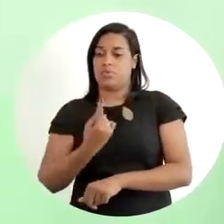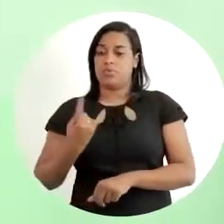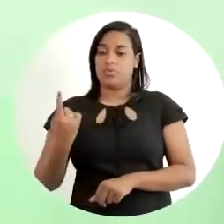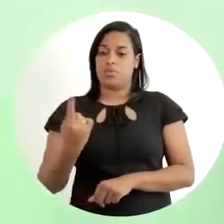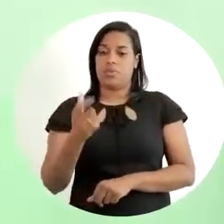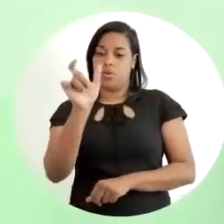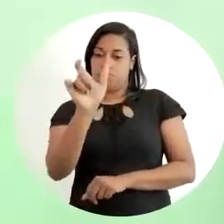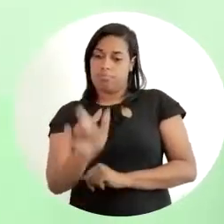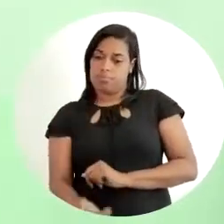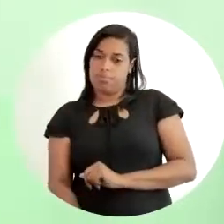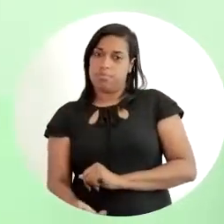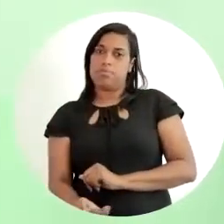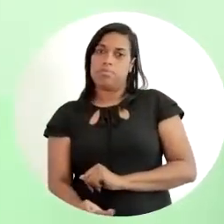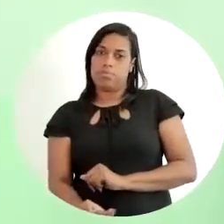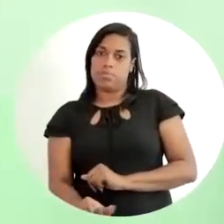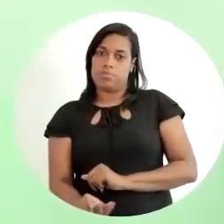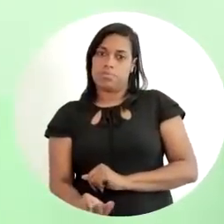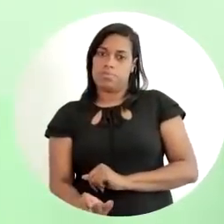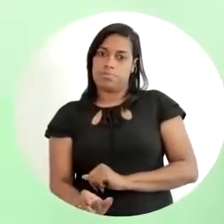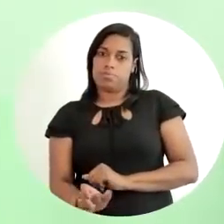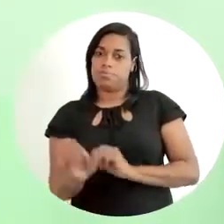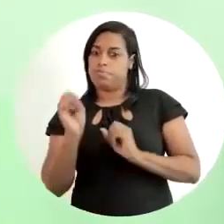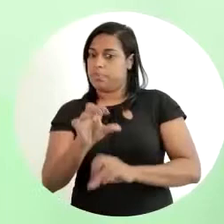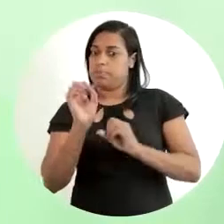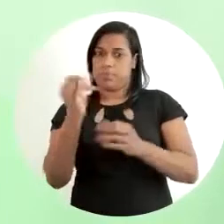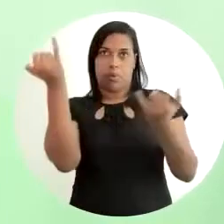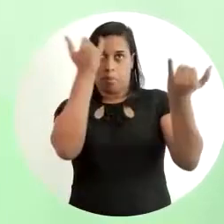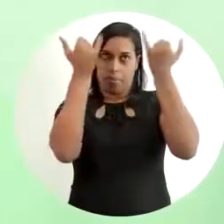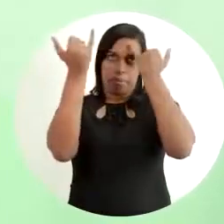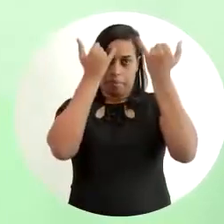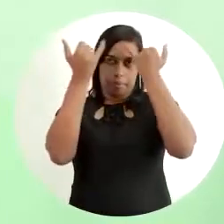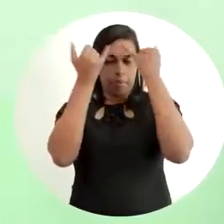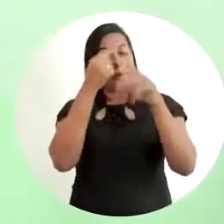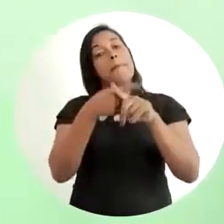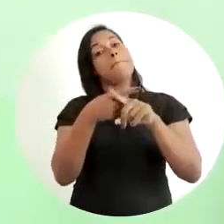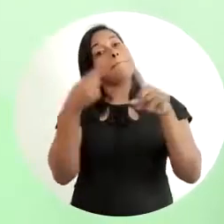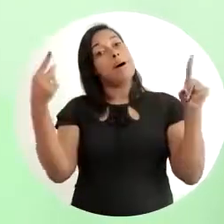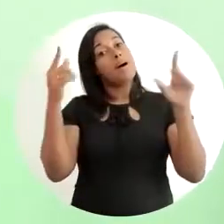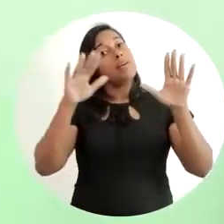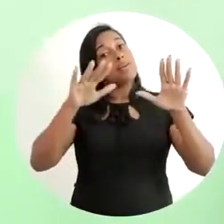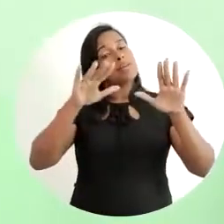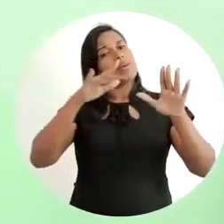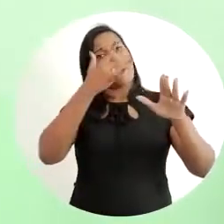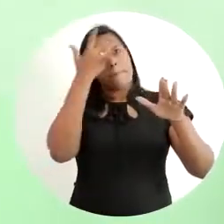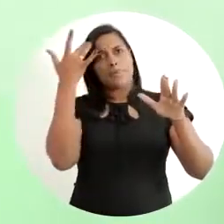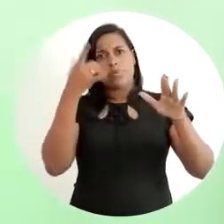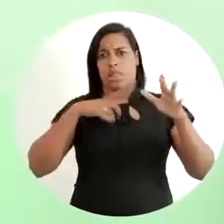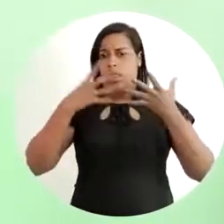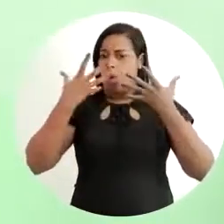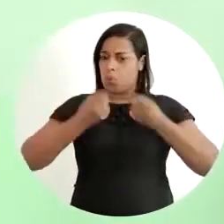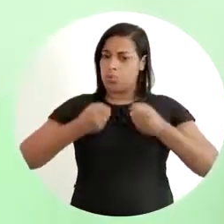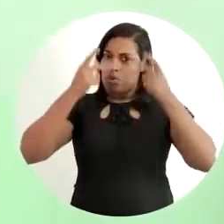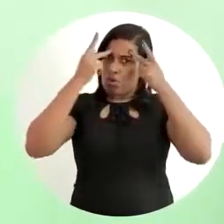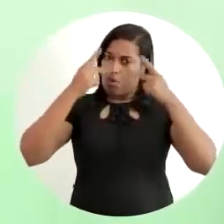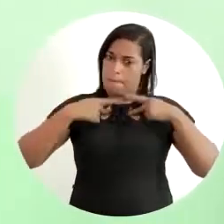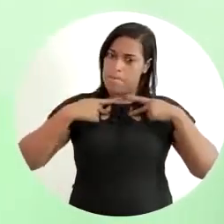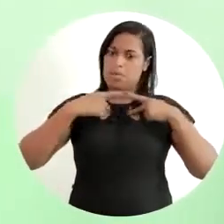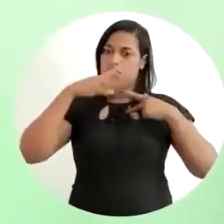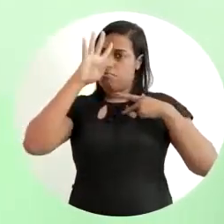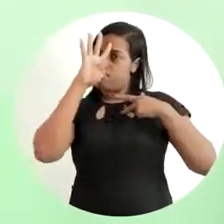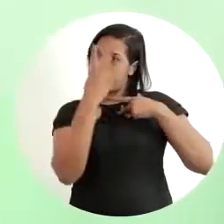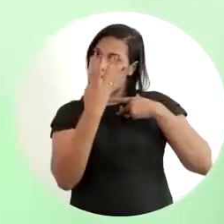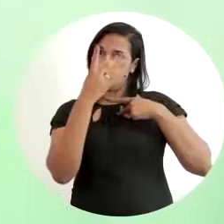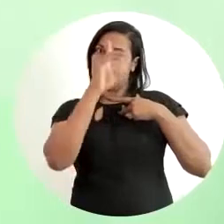fosse apenas um depositário de informação, mas alguém com autonomia